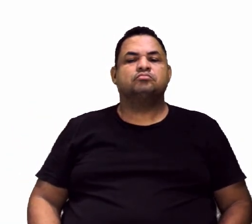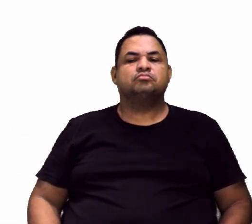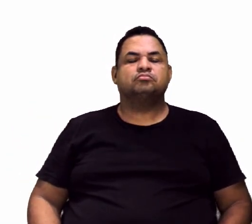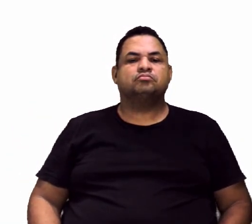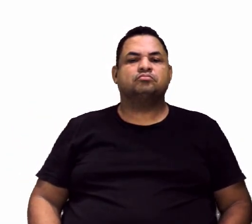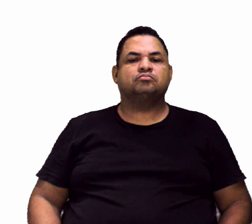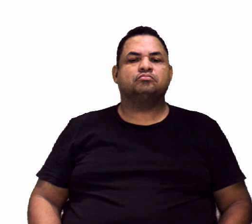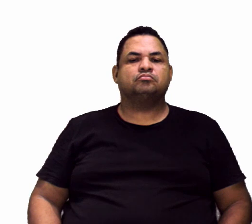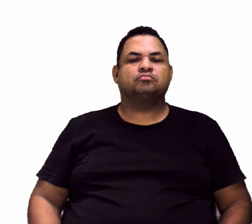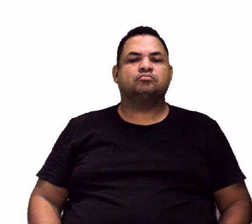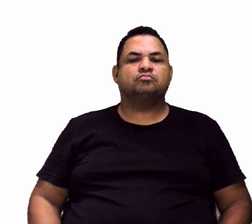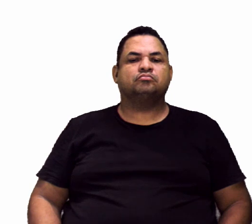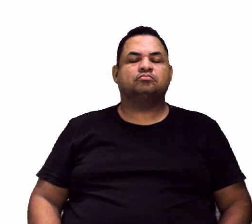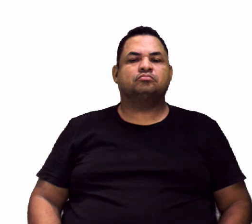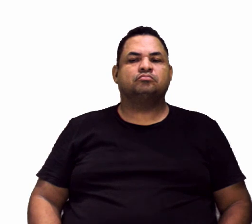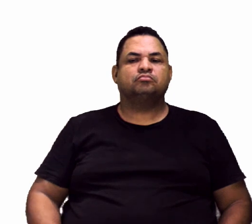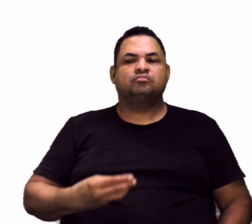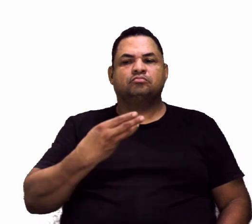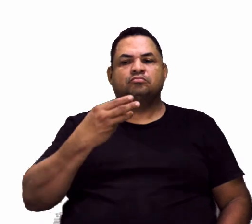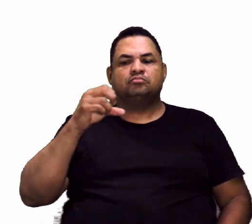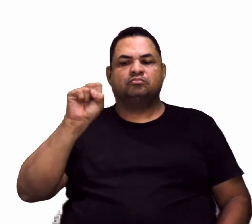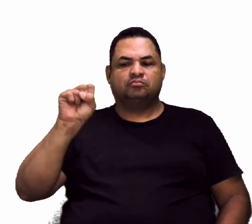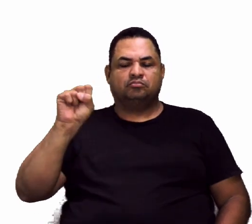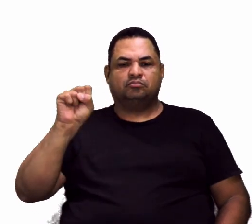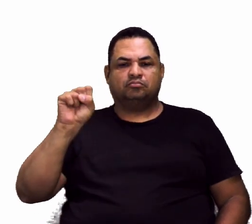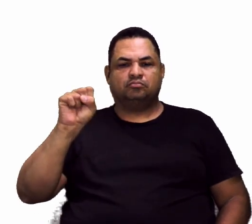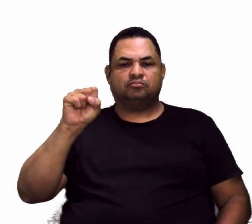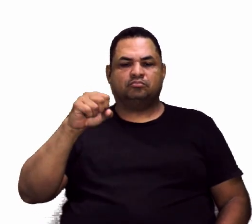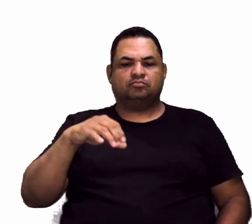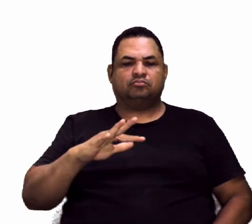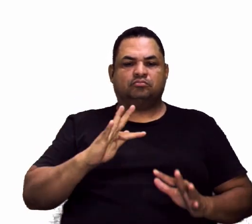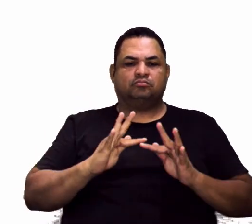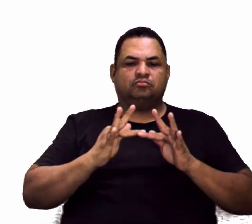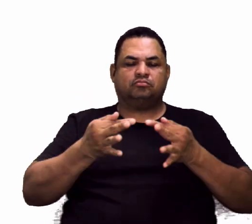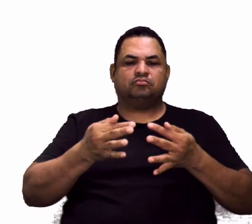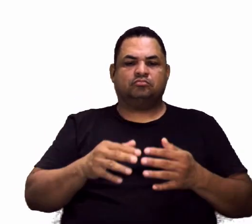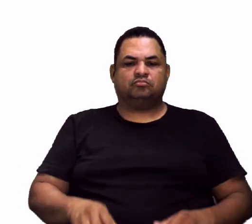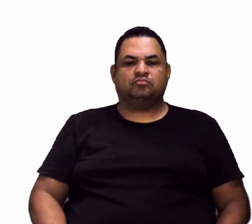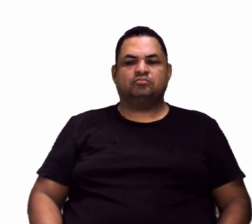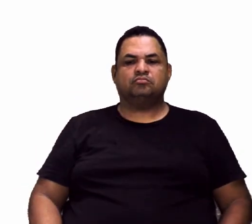elétron. Então, para os 38 elétrons, terminou o quê? Olha,